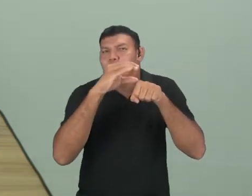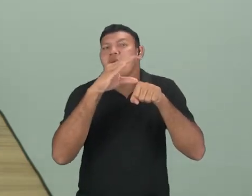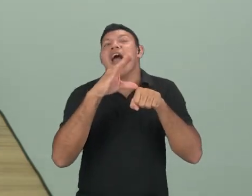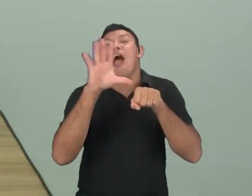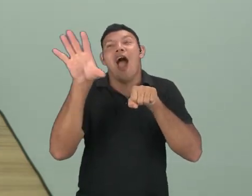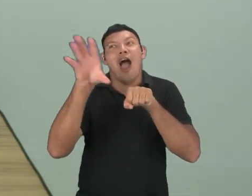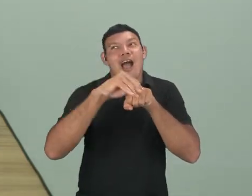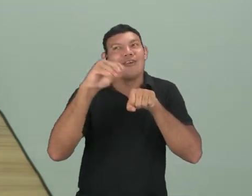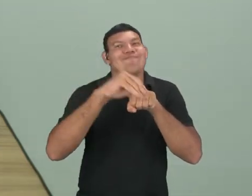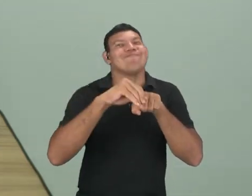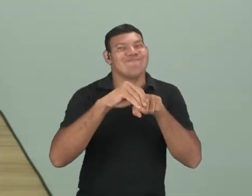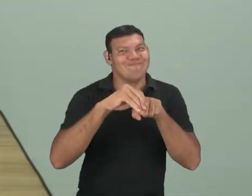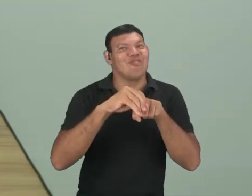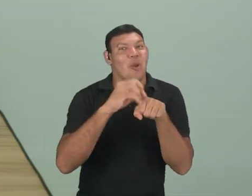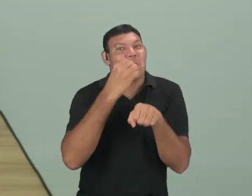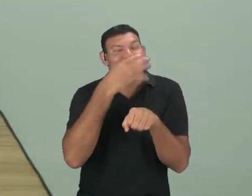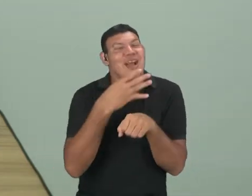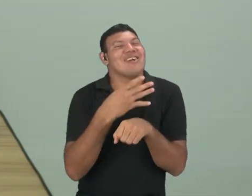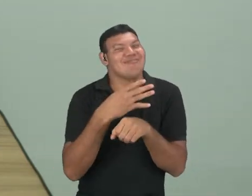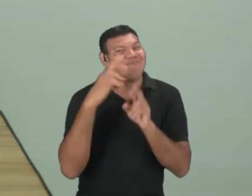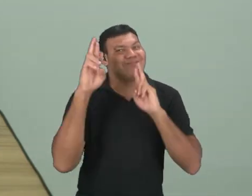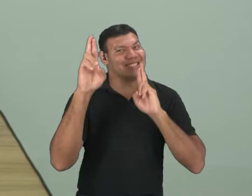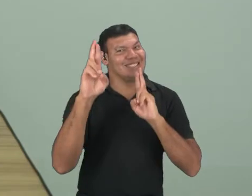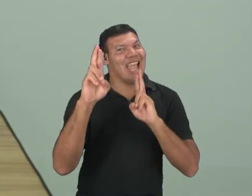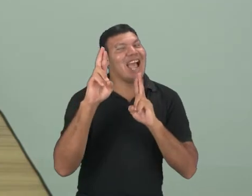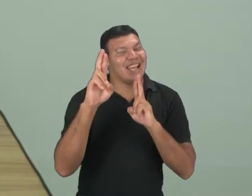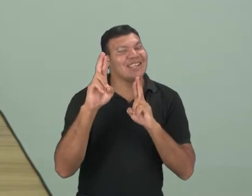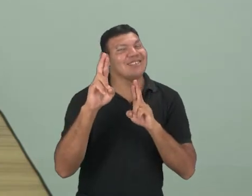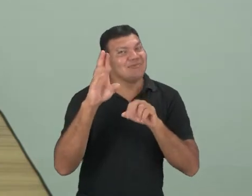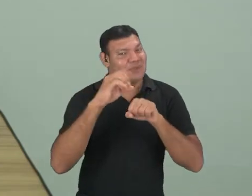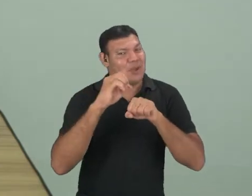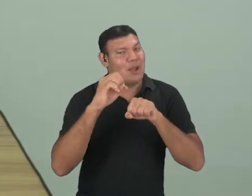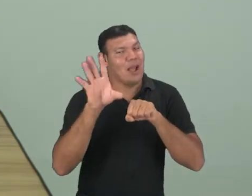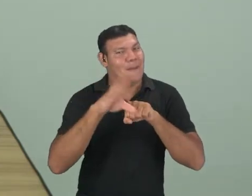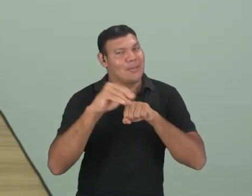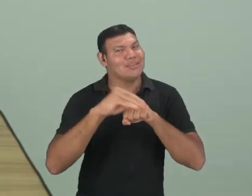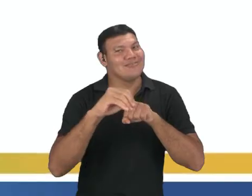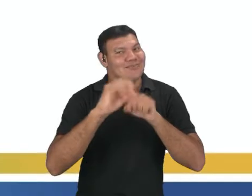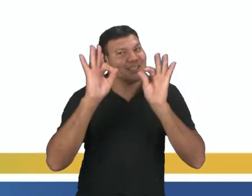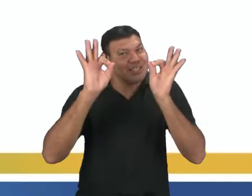aprendeu. Eu tenho certeza que vocês aprenderam bem direitinho. Vamos começar?